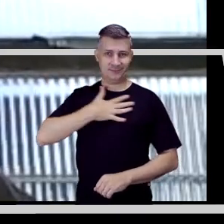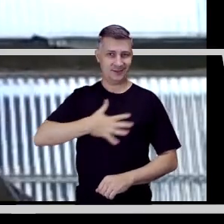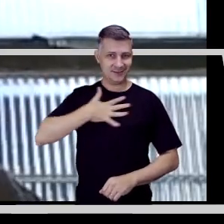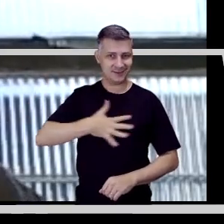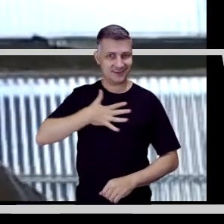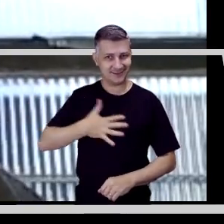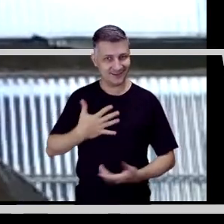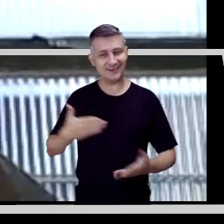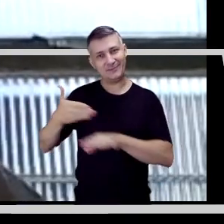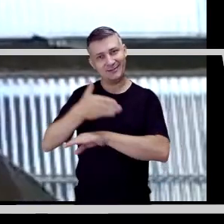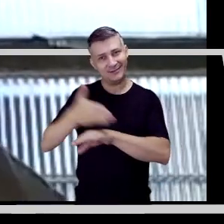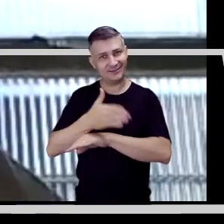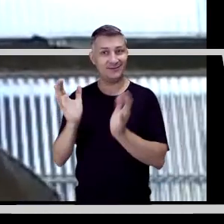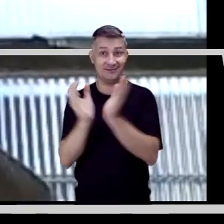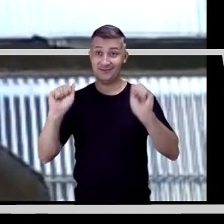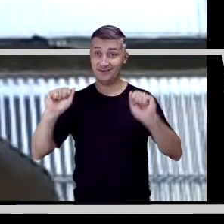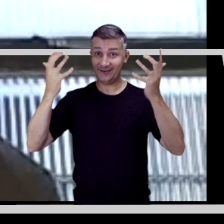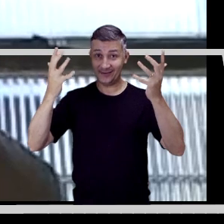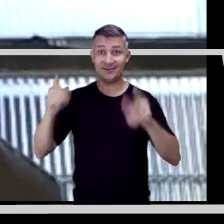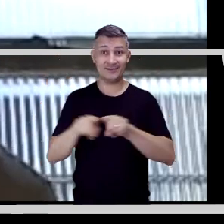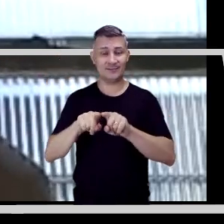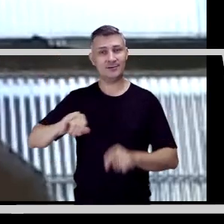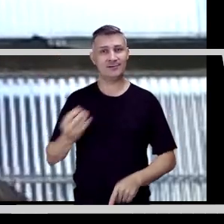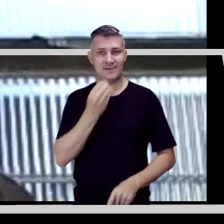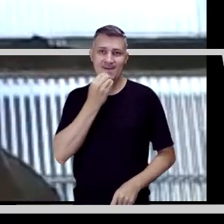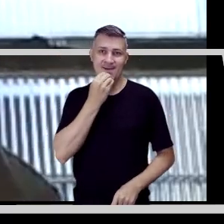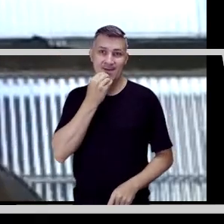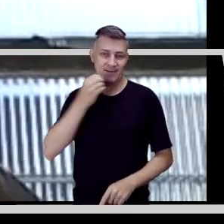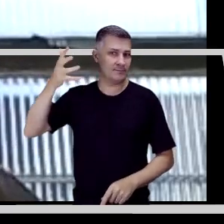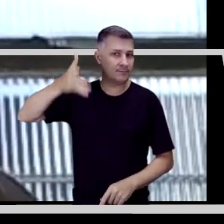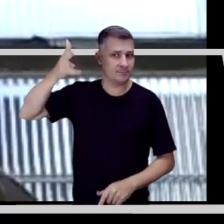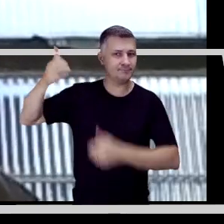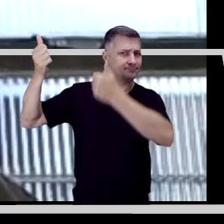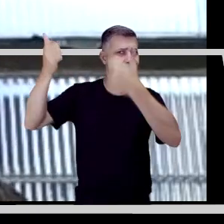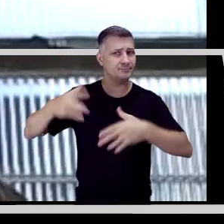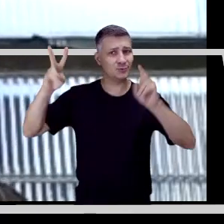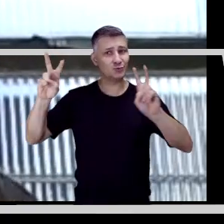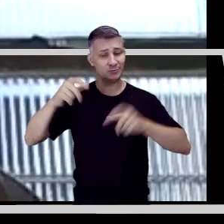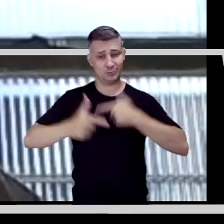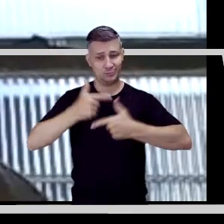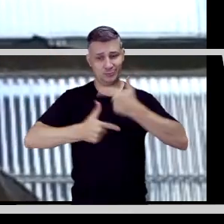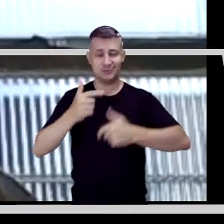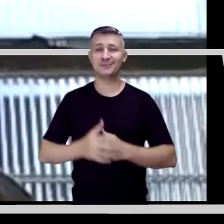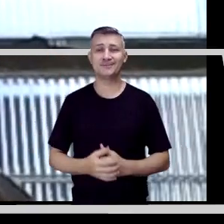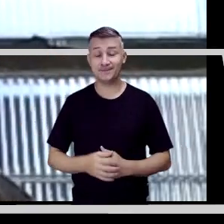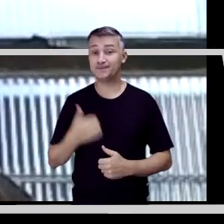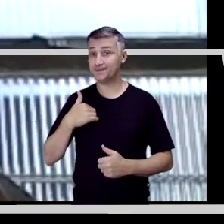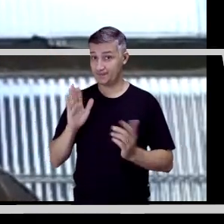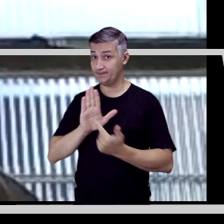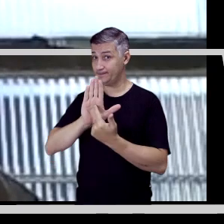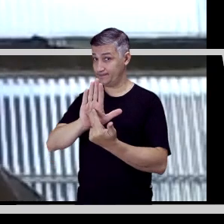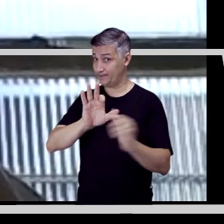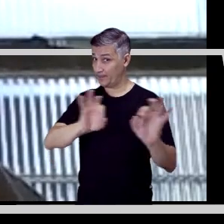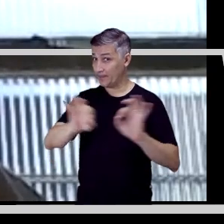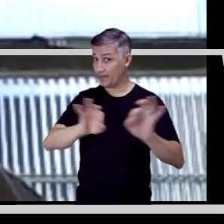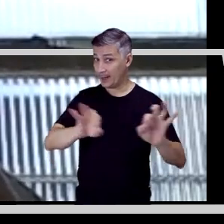um prazer, né, participar desse tipo de evento, poder ter a oportunidade de falar um pouco sobre o nosso trabalho. Eu